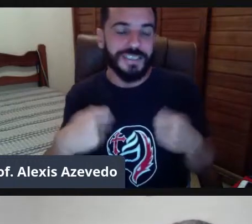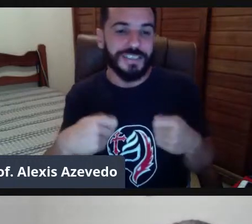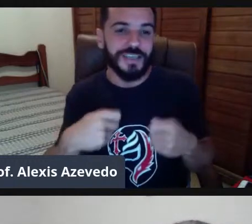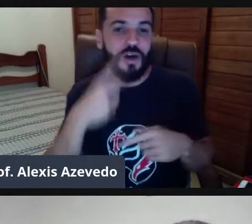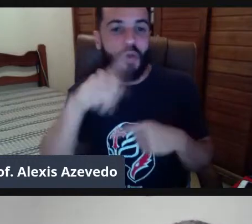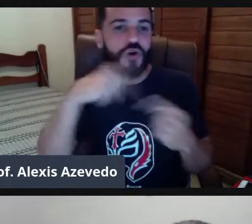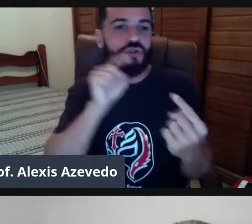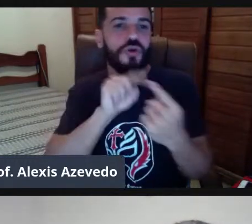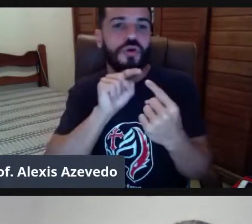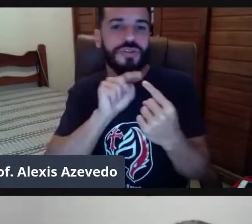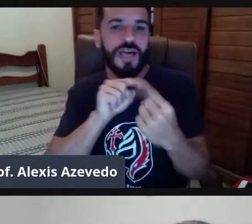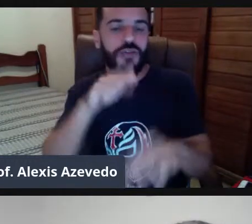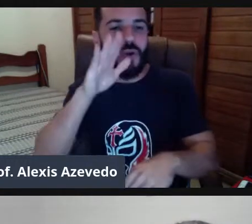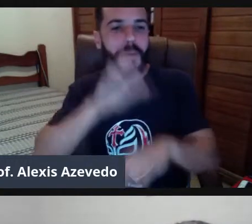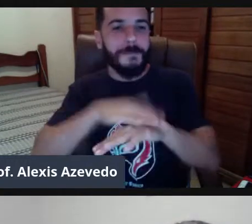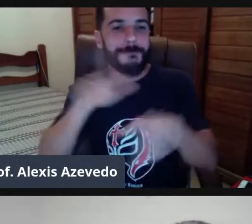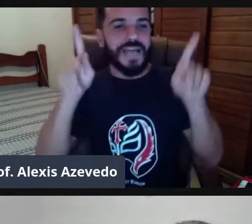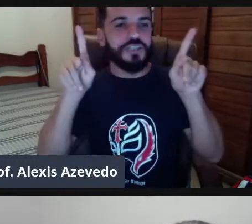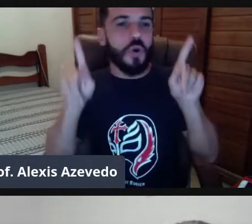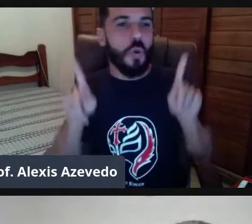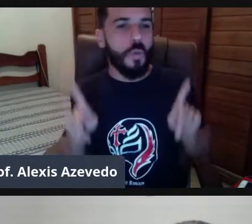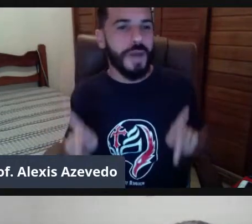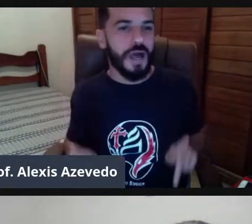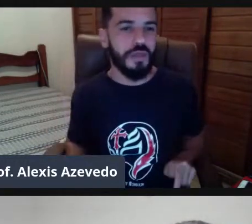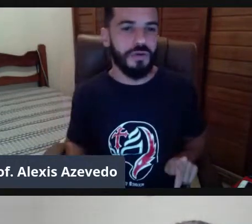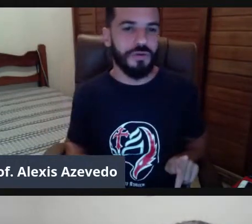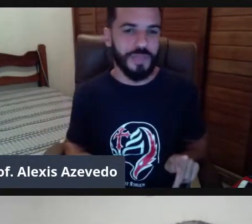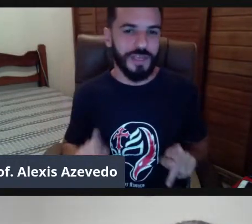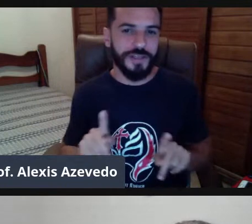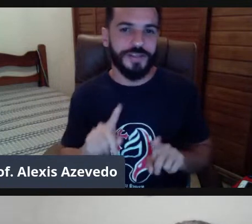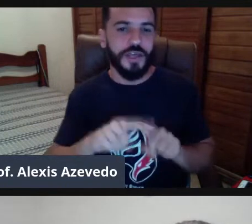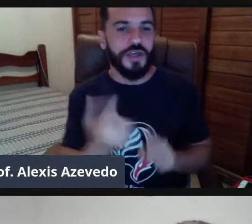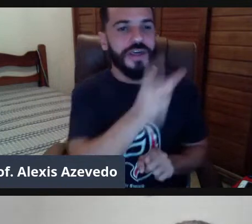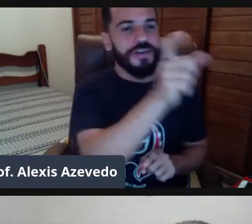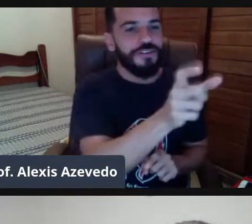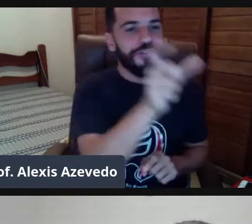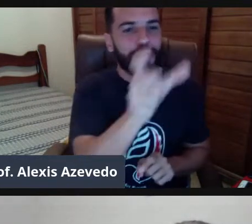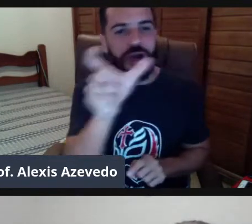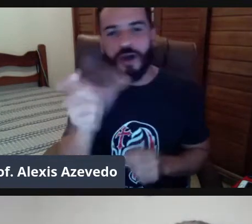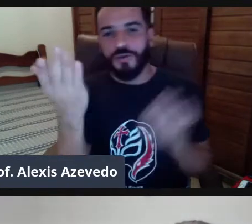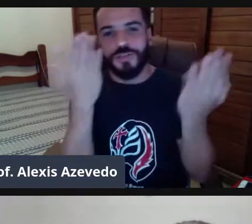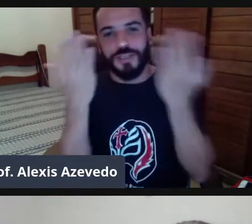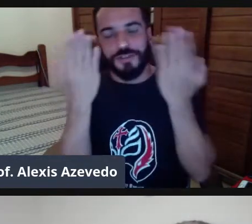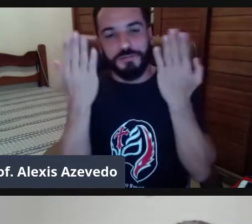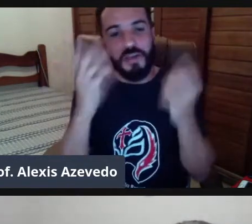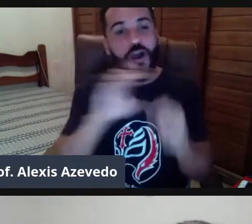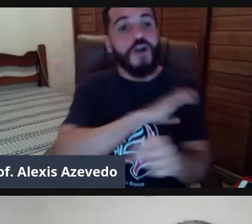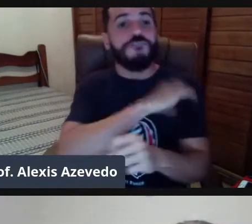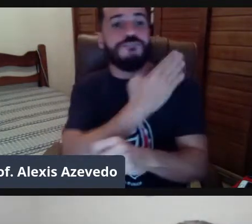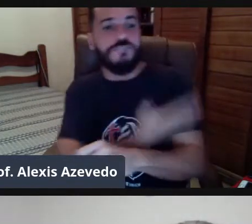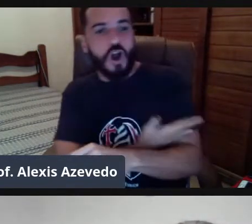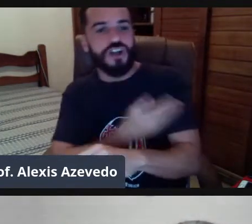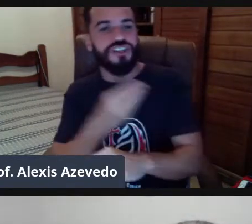Com os nossos traços fortes, nossos traços fracos, né?